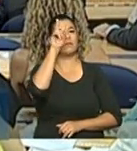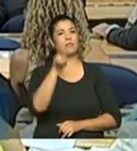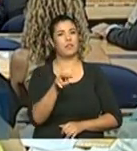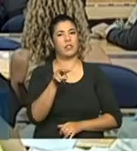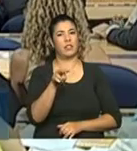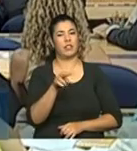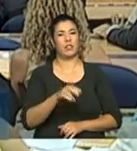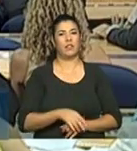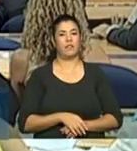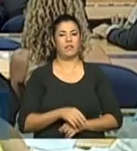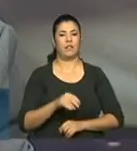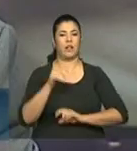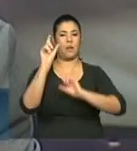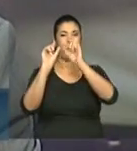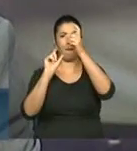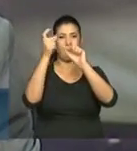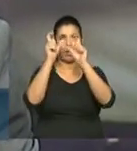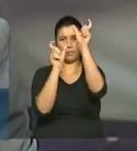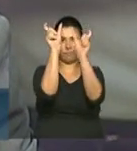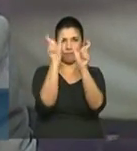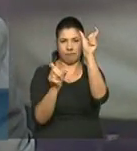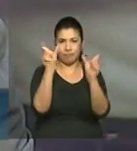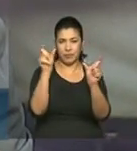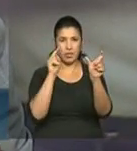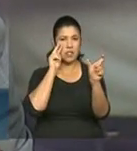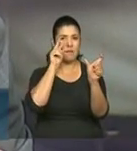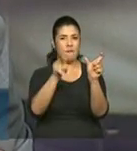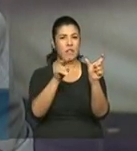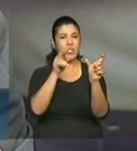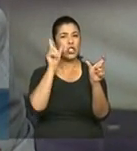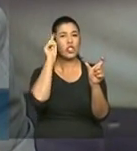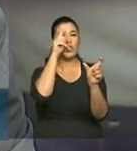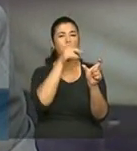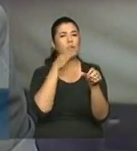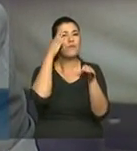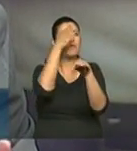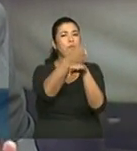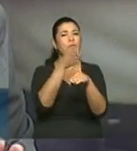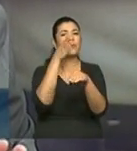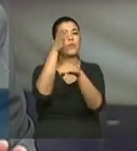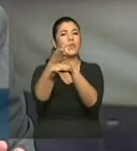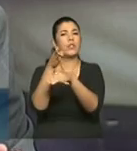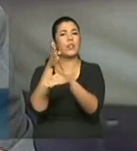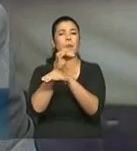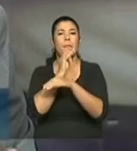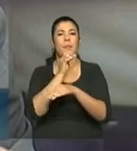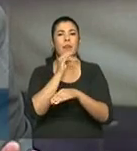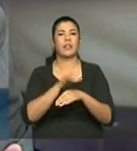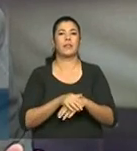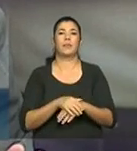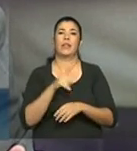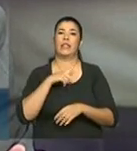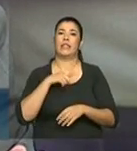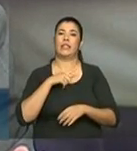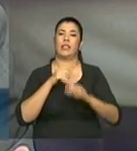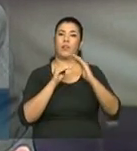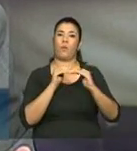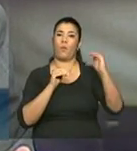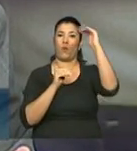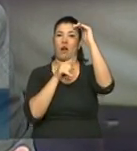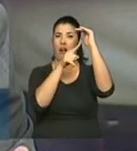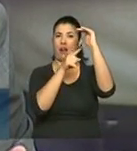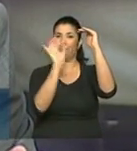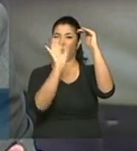o cartograma, você vai ver que são as regiões de maior dificuldade de acesso, onde nós tínhamos vazio assistencial importante, em particular para atenção